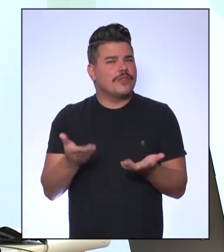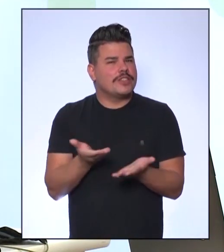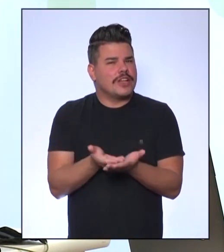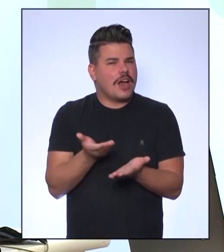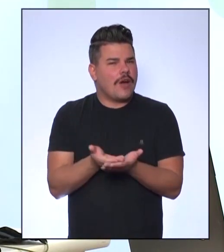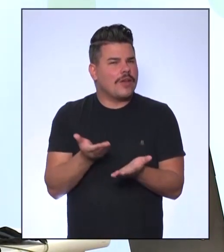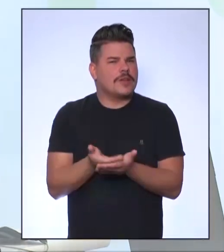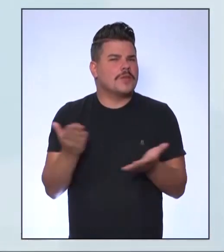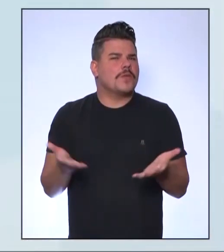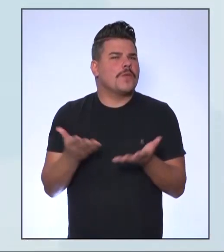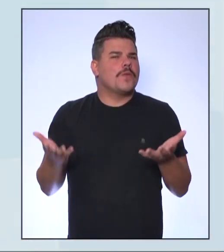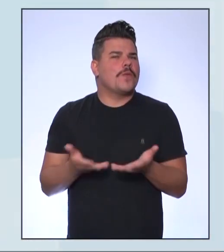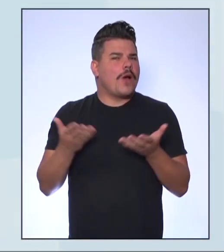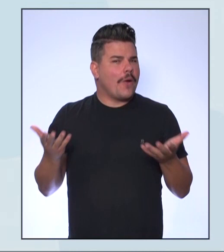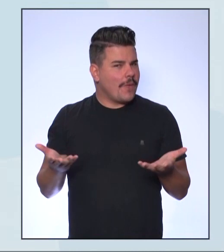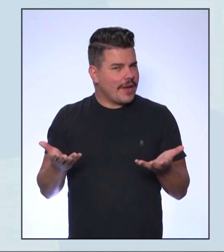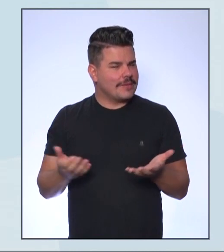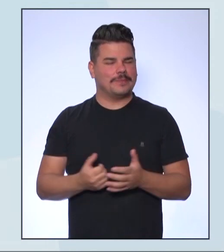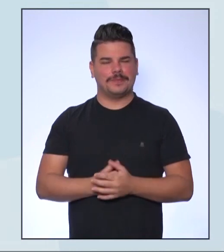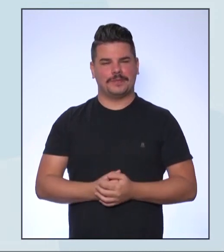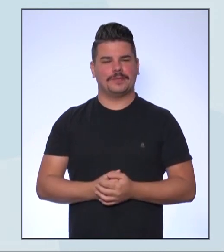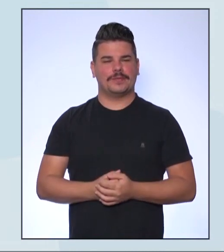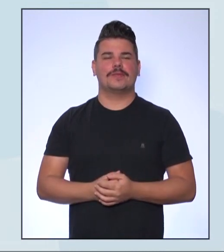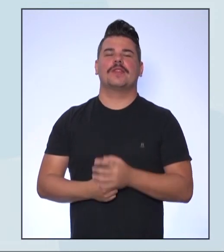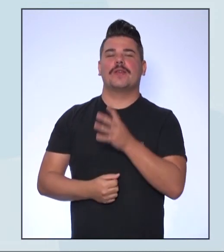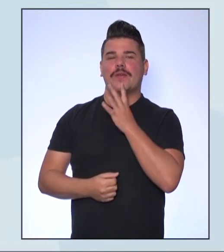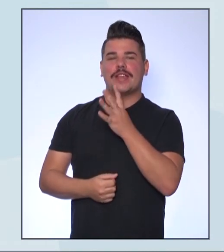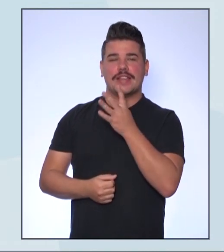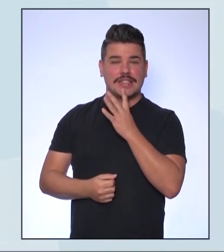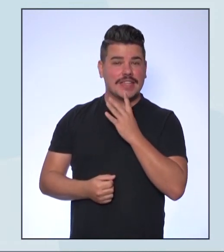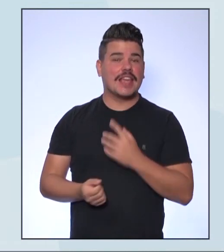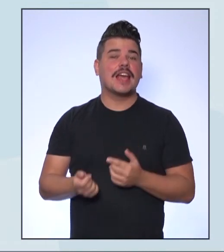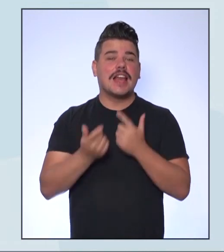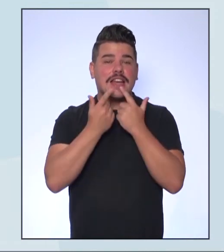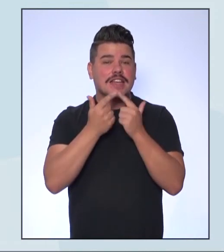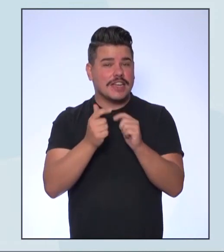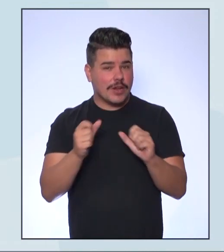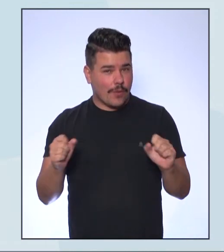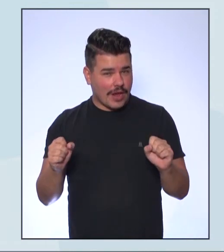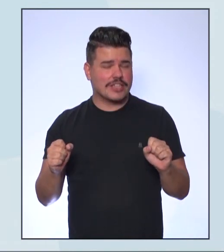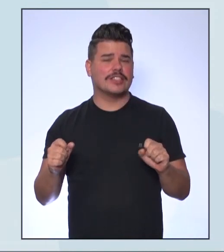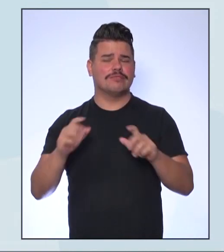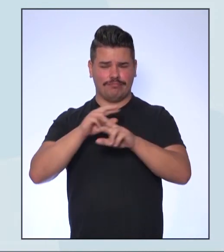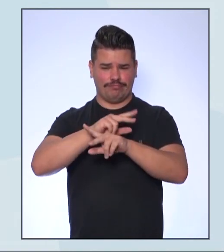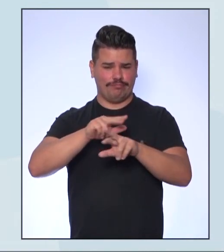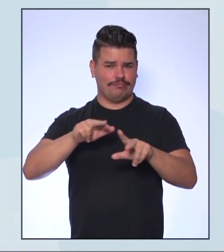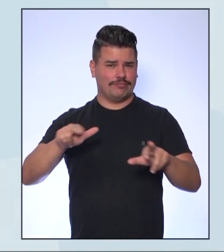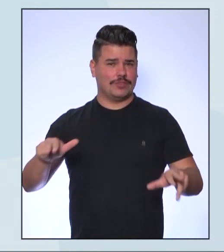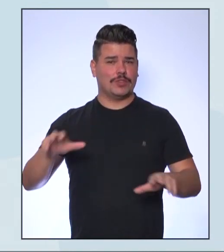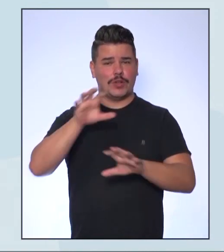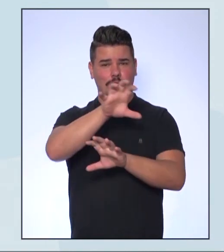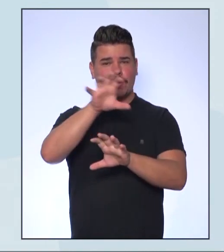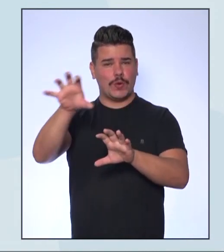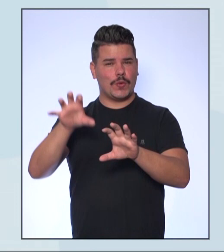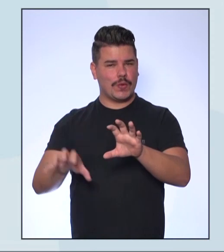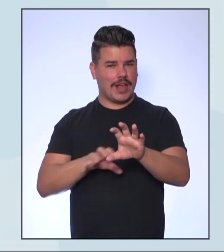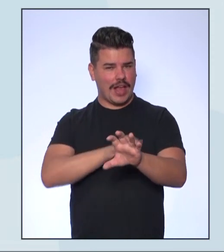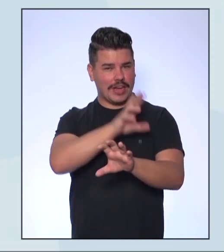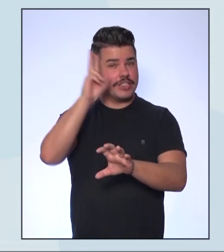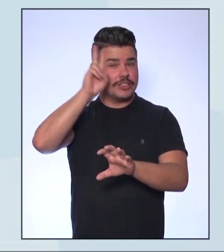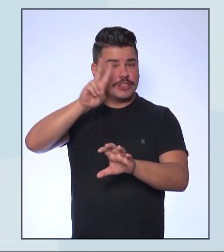hoje. Vamos lá, então. Reconhecer as variedades da língua em seu contexto histórico, geográfico,